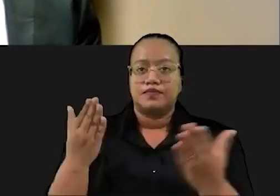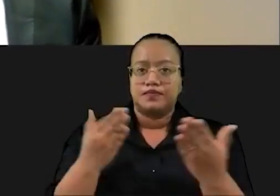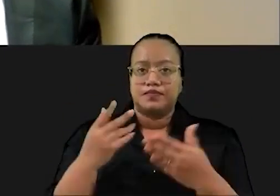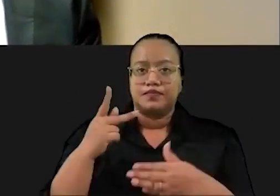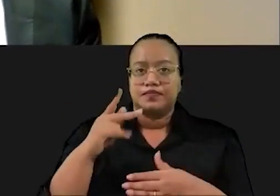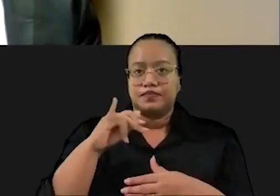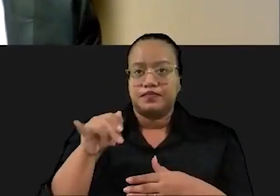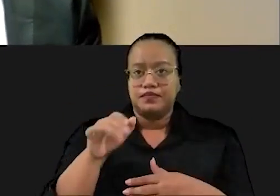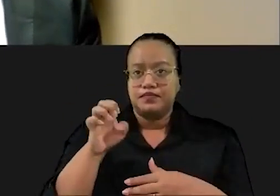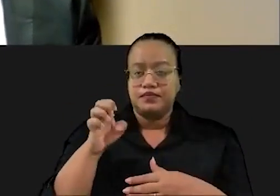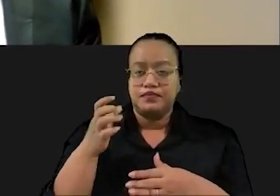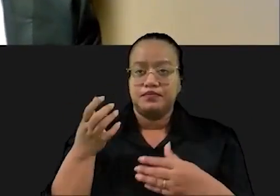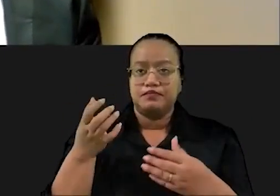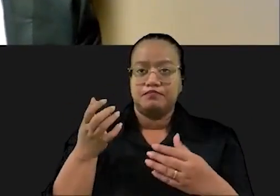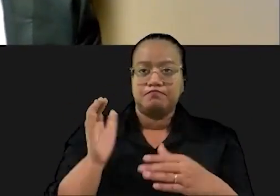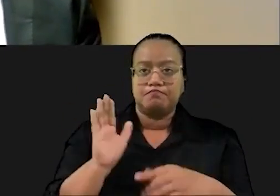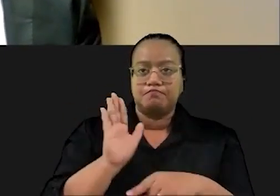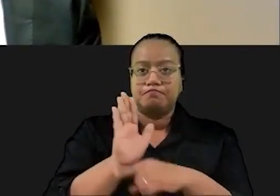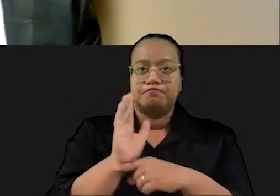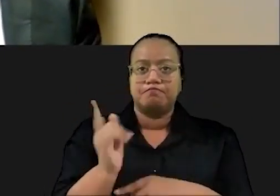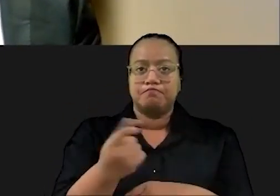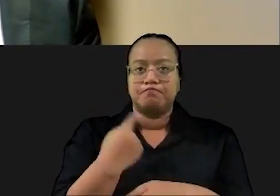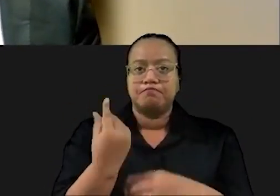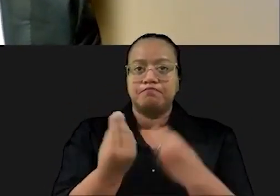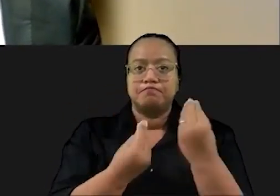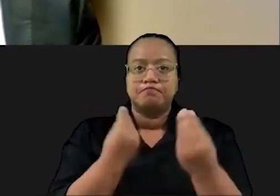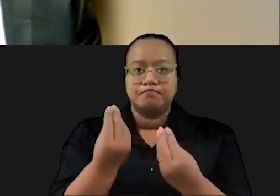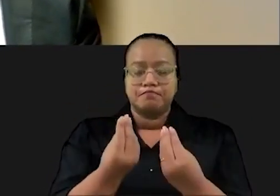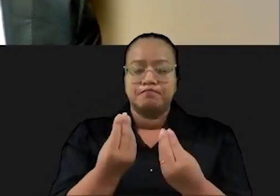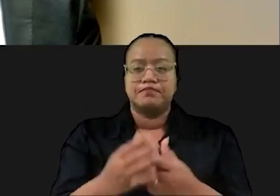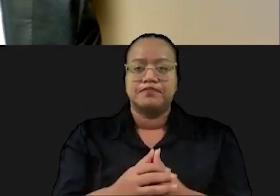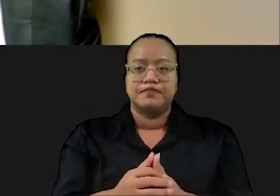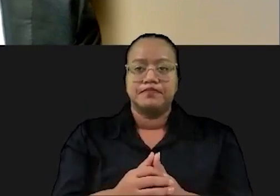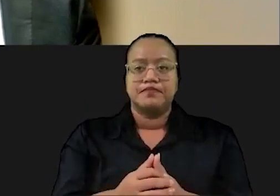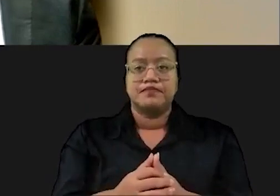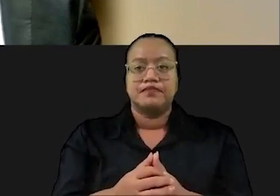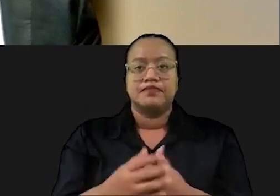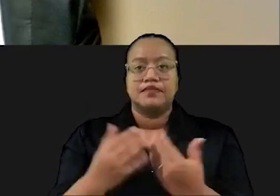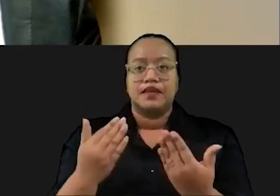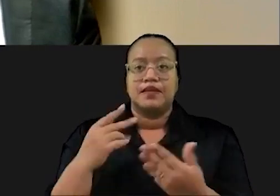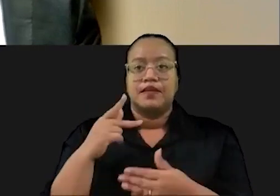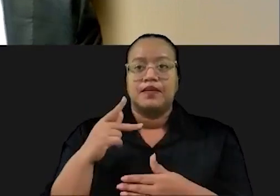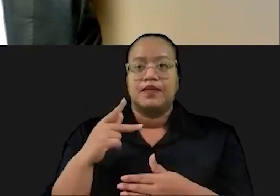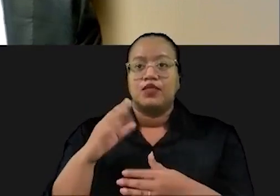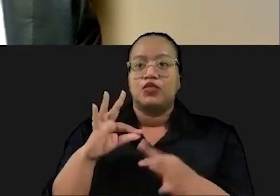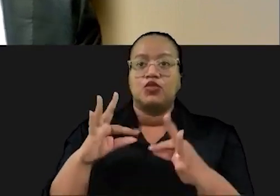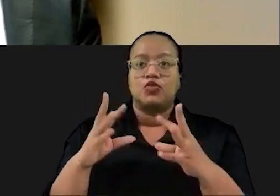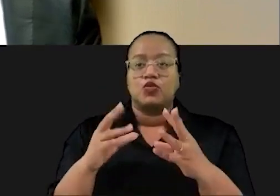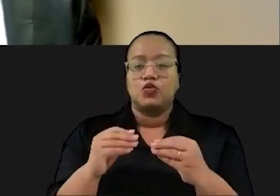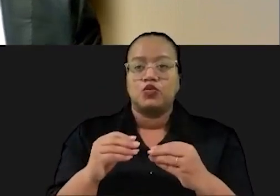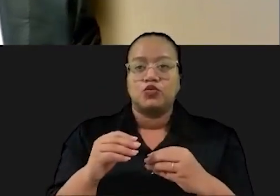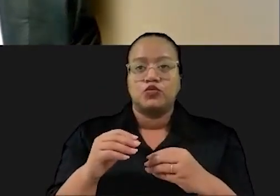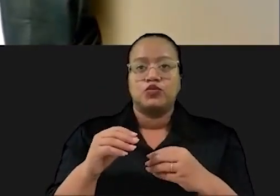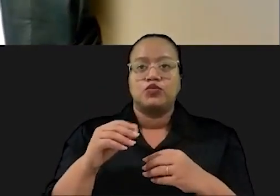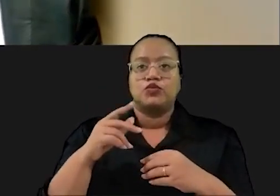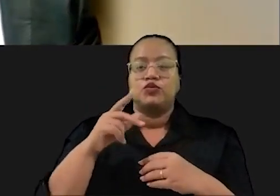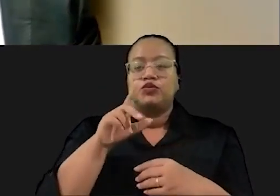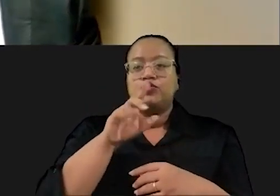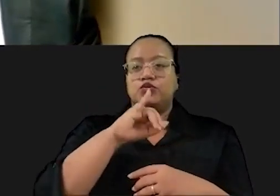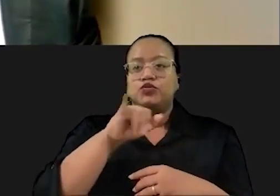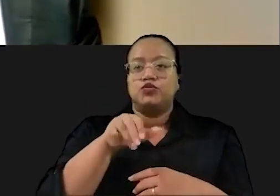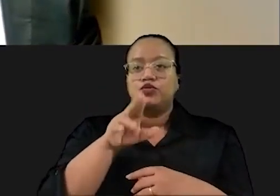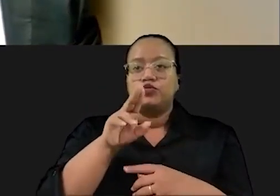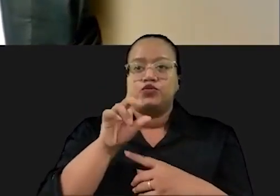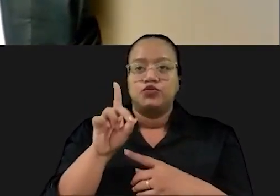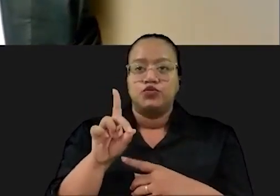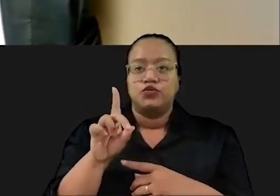exemplo. Nós temos dentro da PDPJ todo o PrevJude, que são aqueles serviços lá de dossiê médico, dossiê